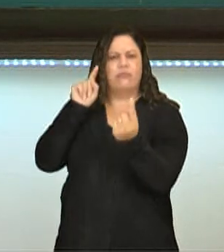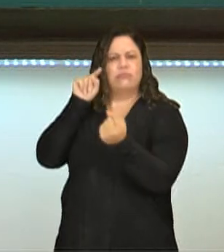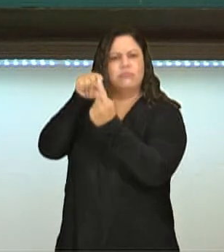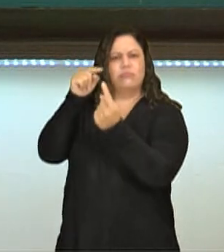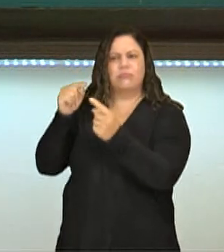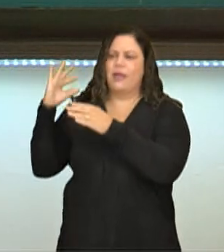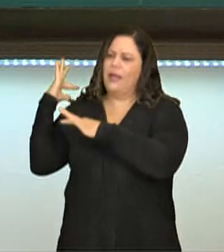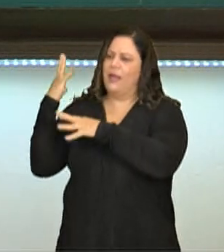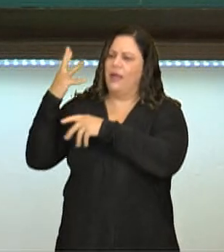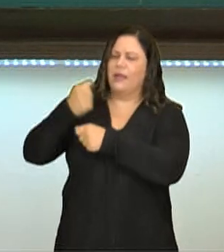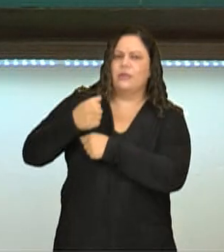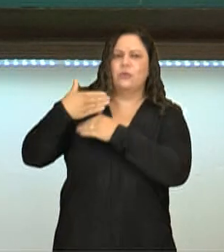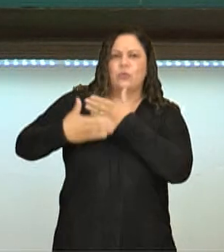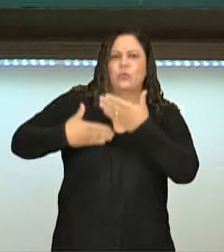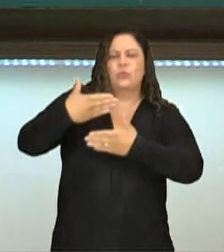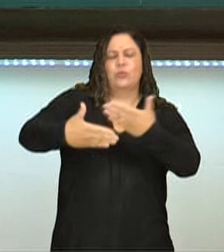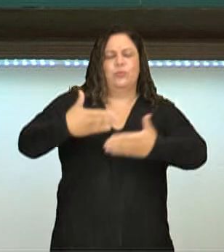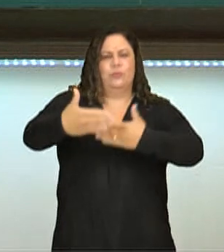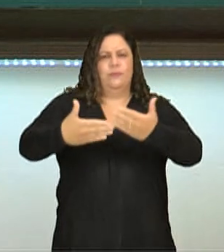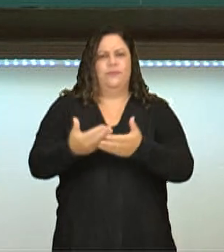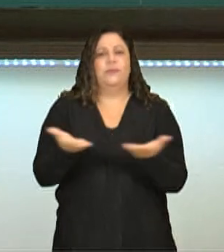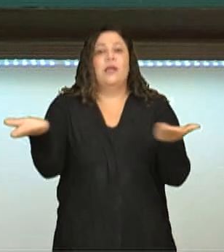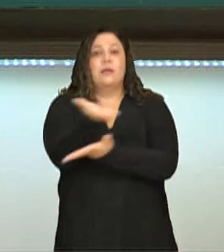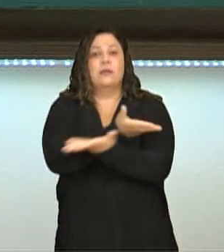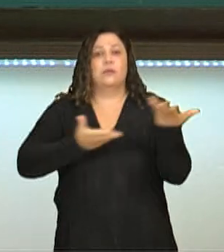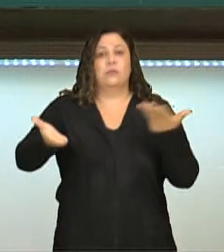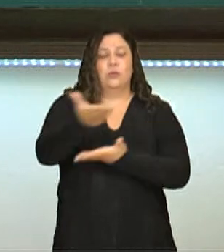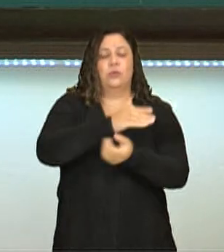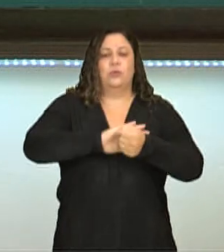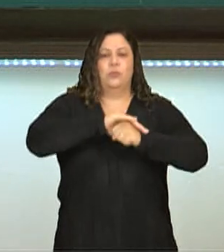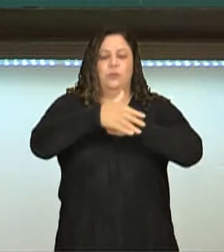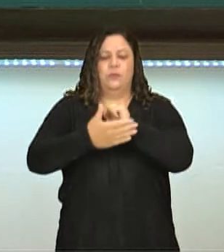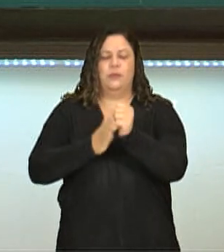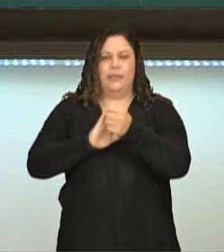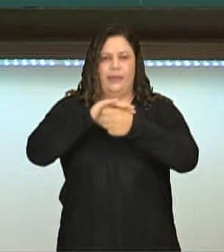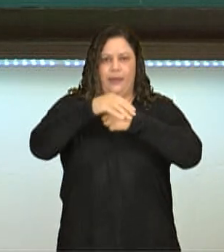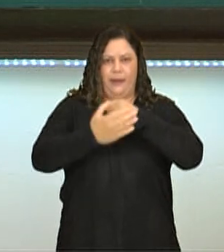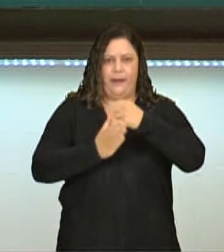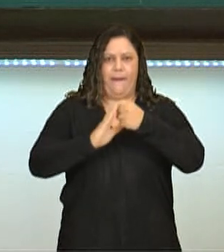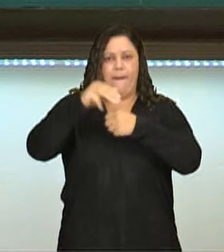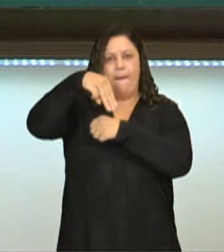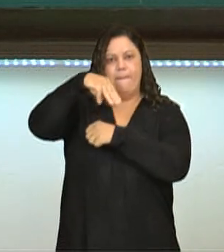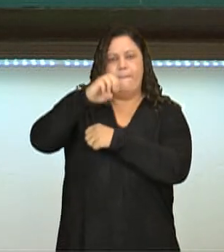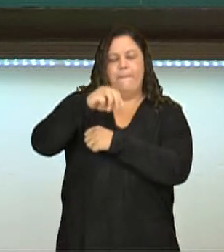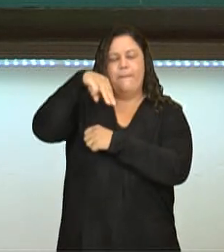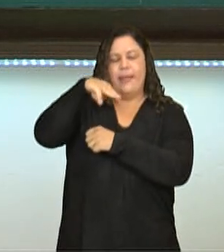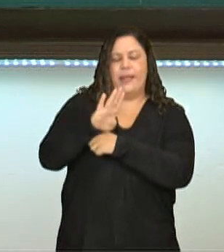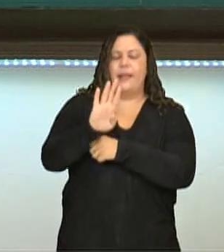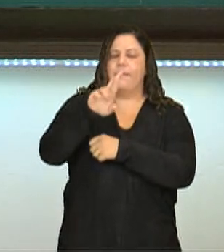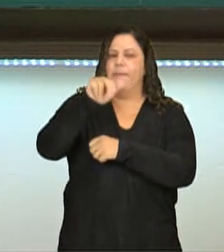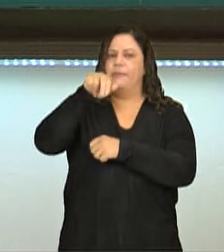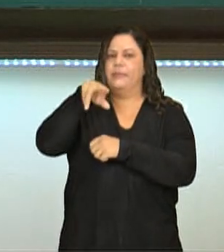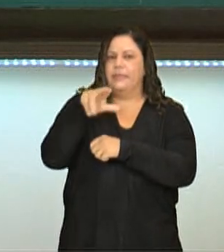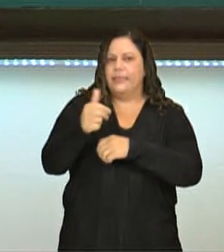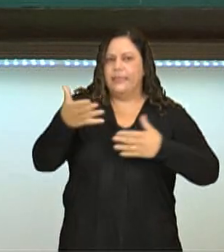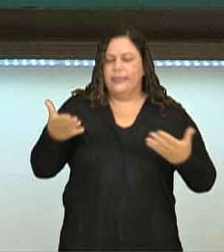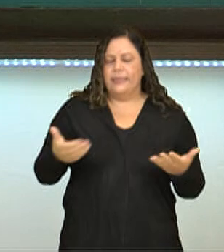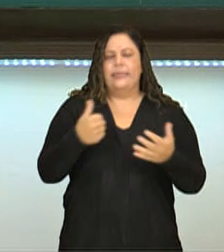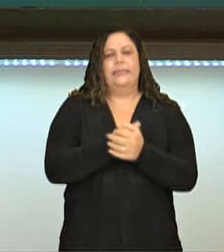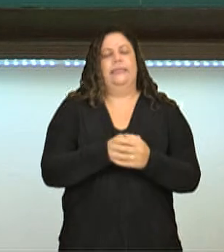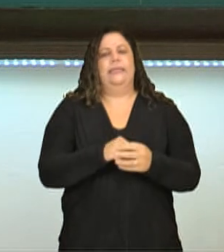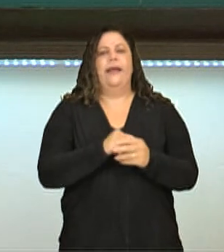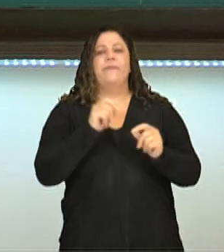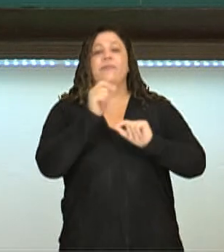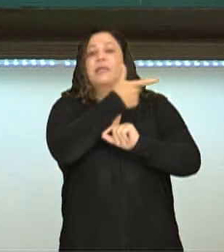vai falar sobre transporte através de membranas. Você já viu que existe o transporte sem gasto de energia, mas também existe o